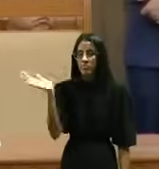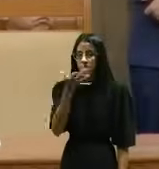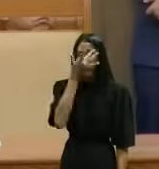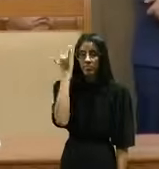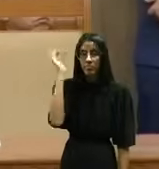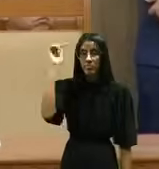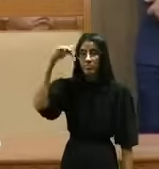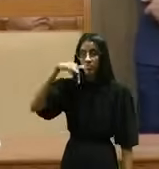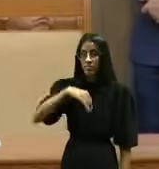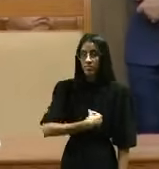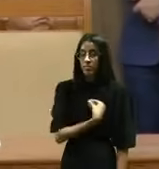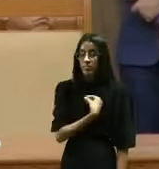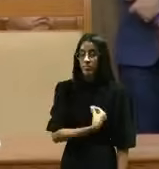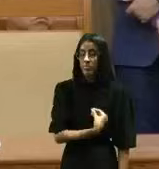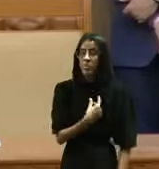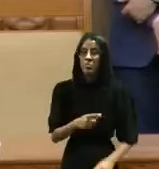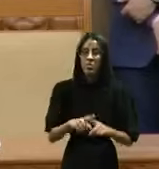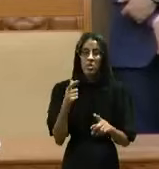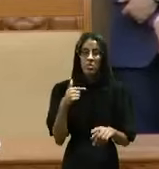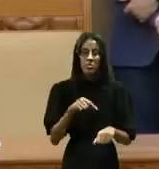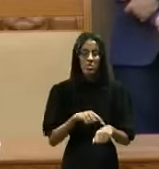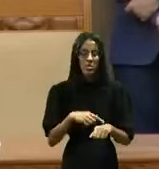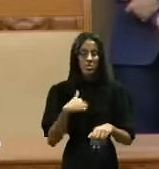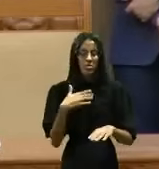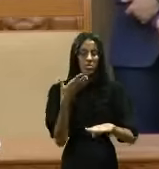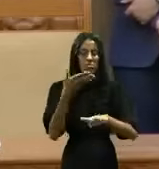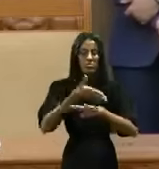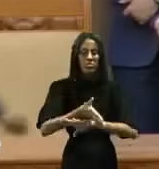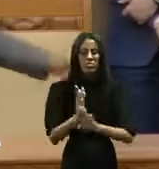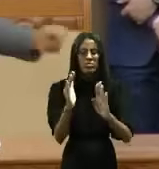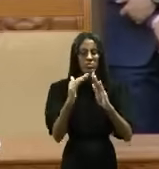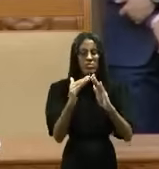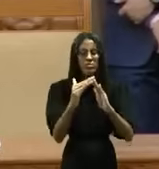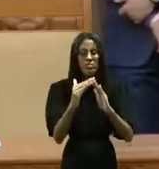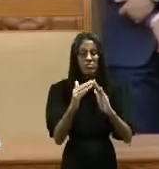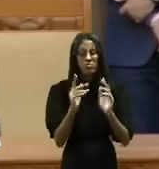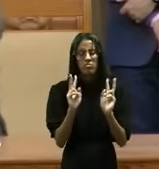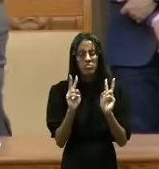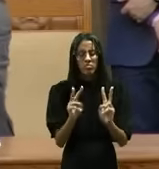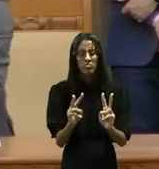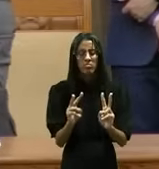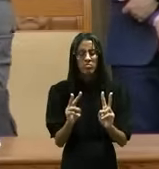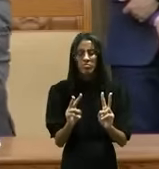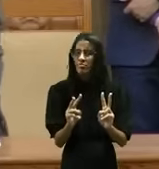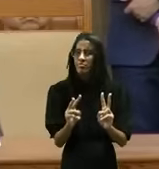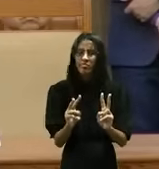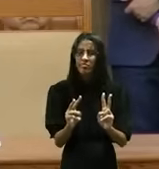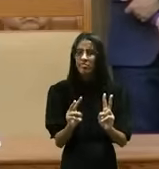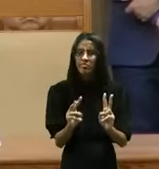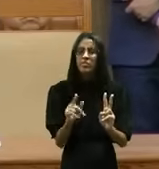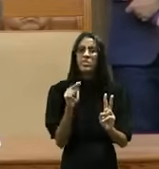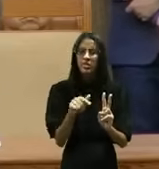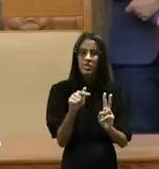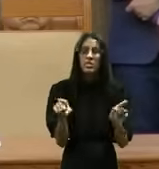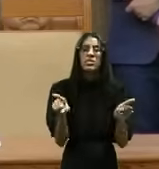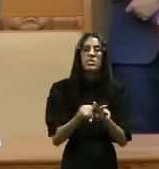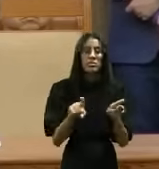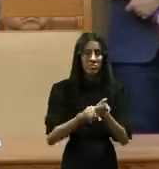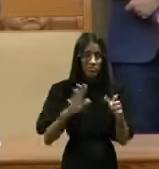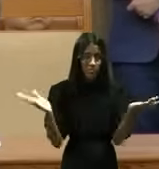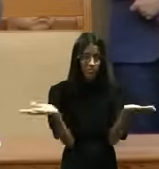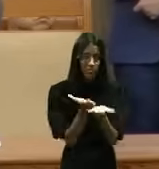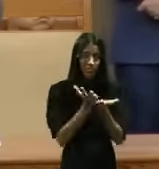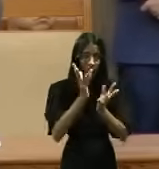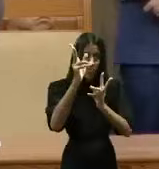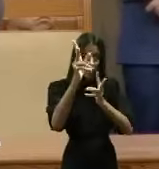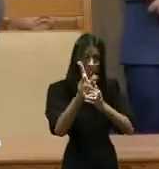entrei na Casa de Cornélio que eu olhei para cada gentil e Deus me disse que não era para considerar imundo enquanto eu estava no meio